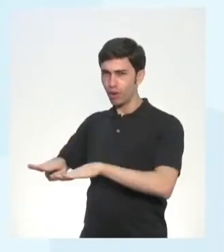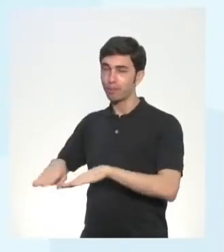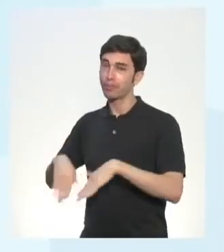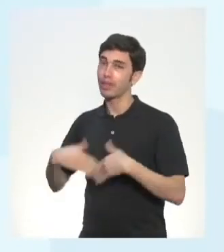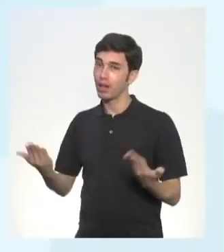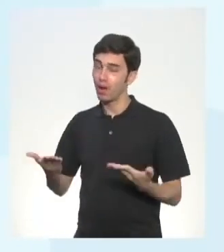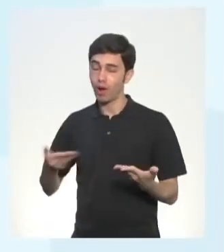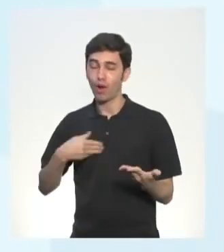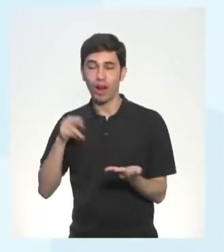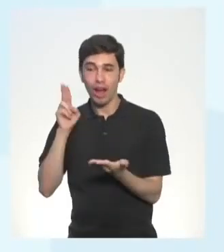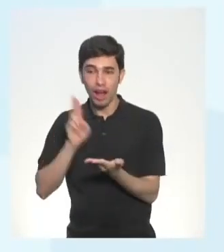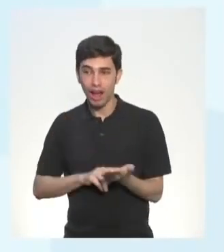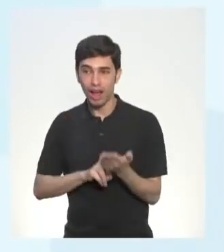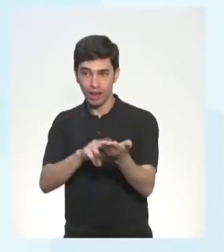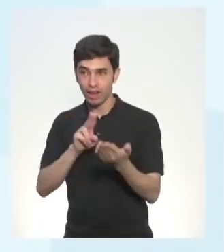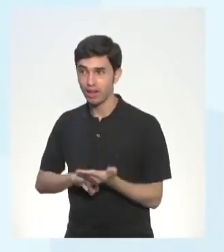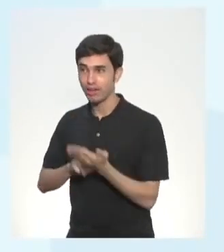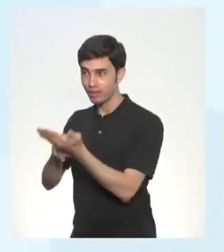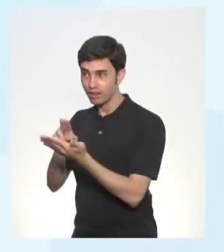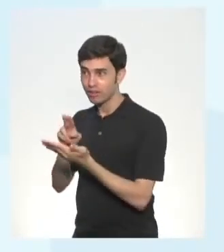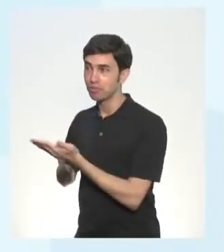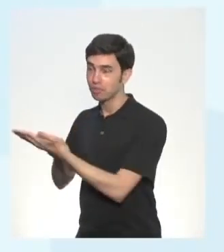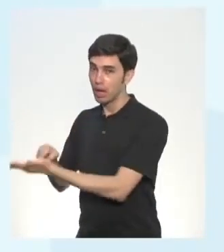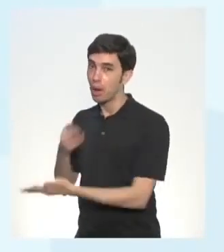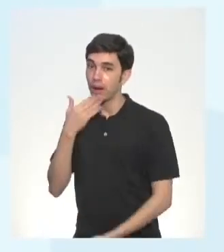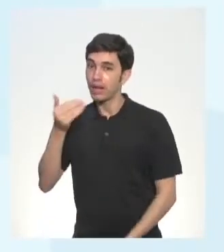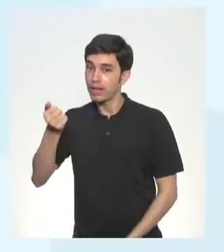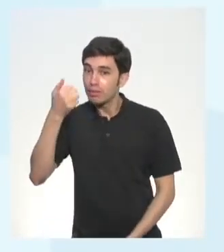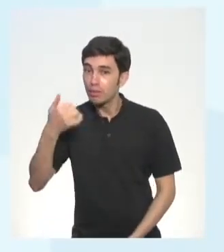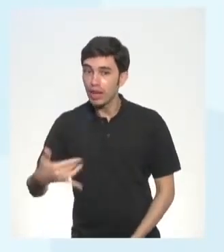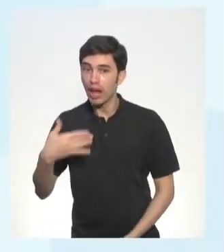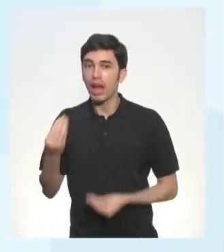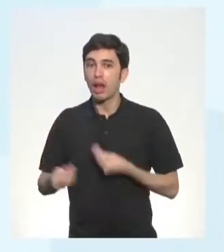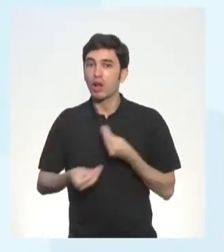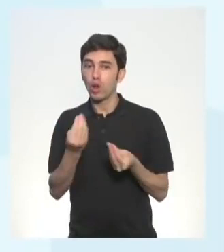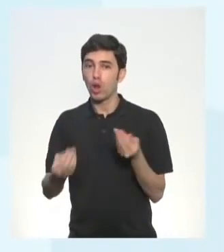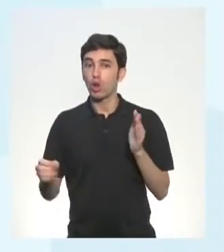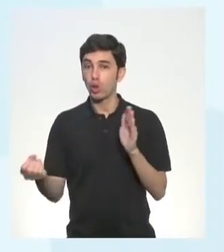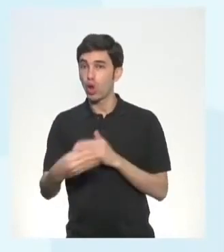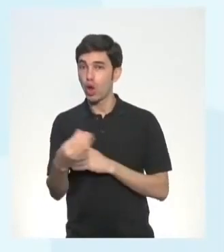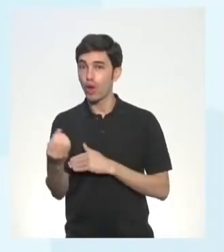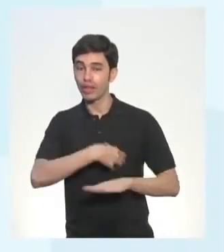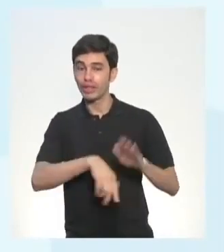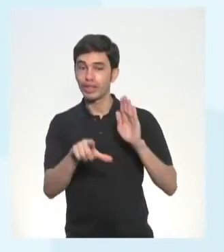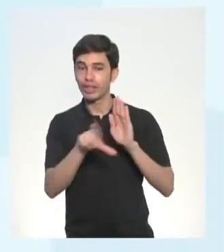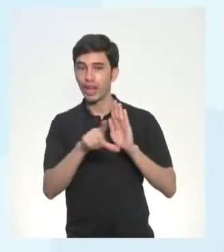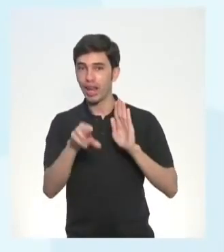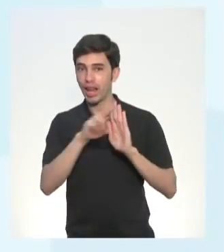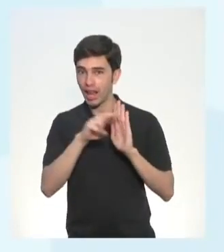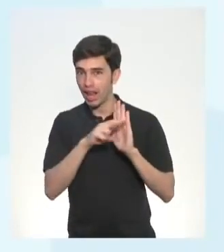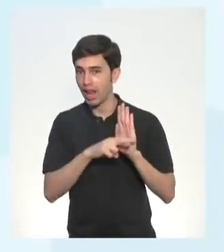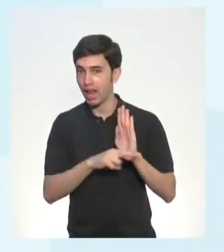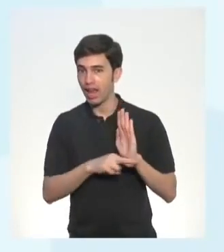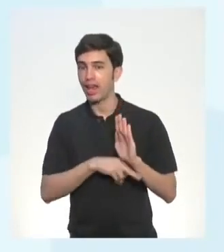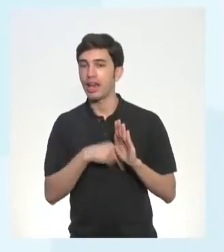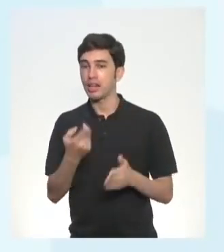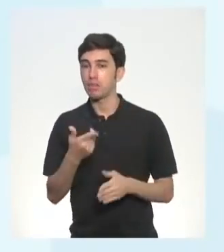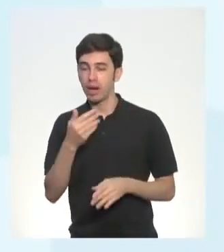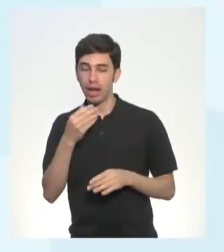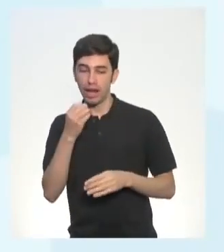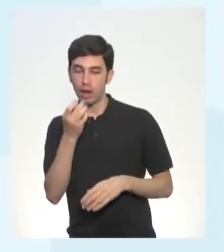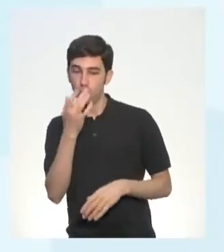possamos reelaborar novas regras de armazenamento e descarte de lixo pelos condôminos, dia 15 de 12